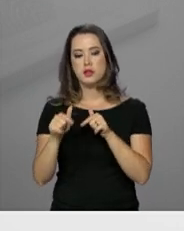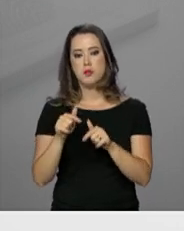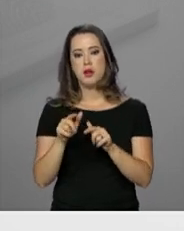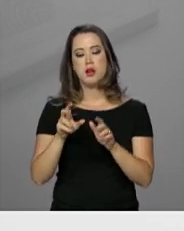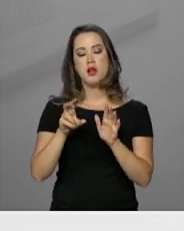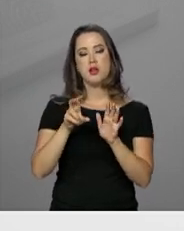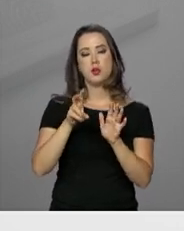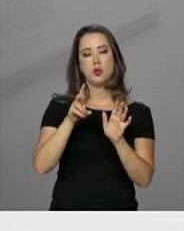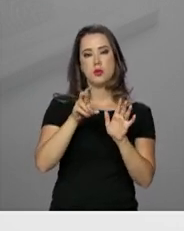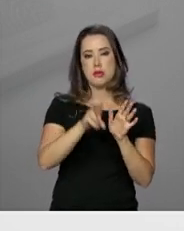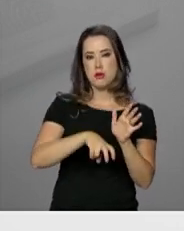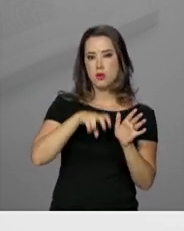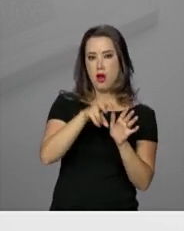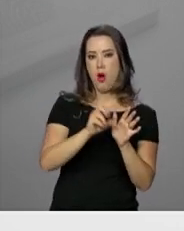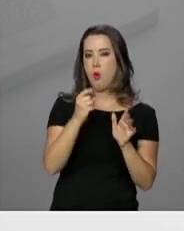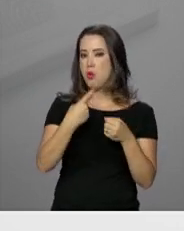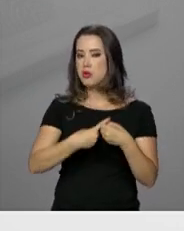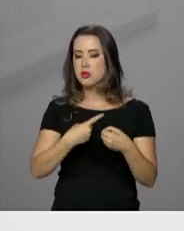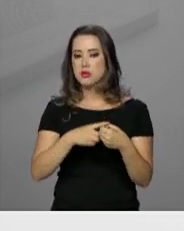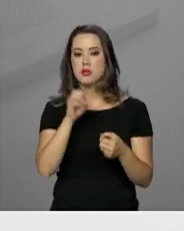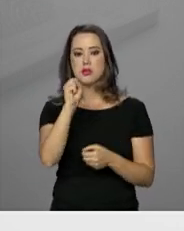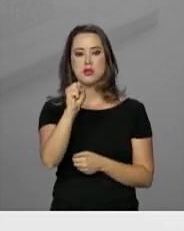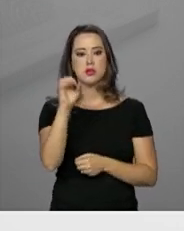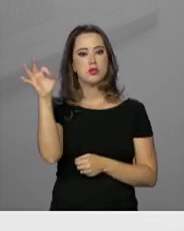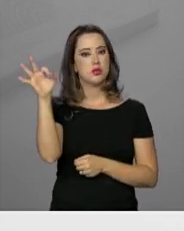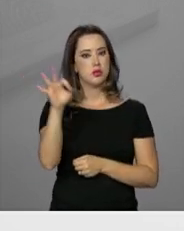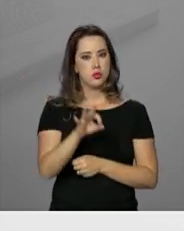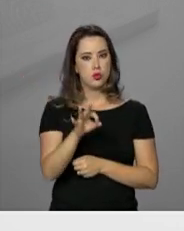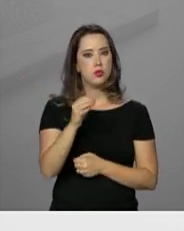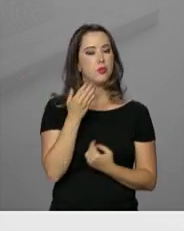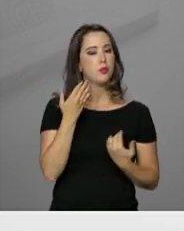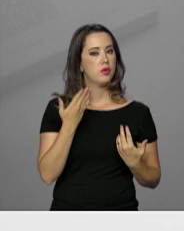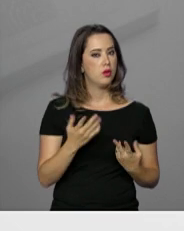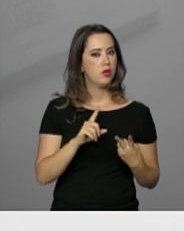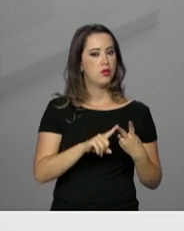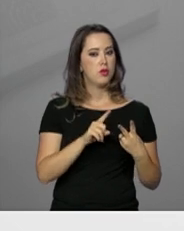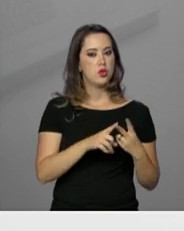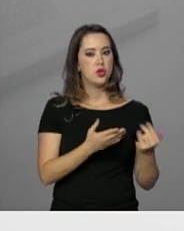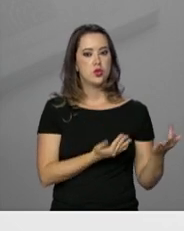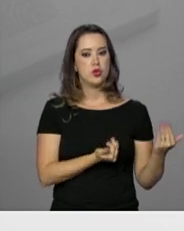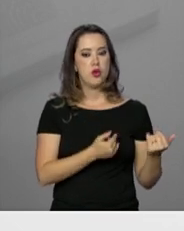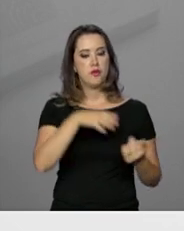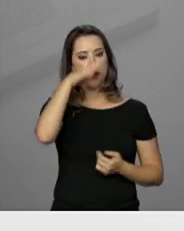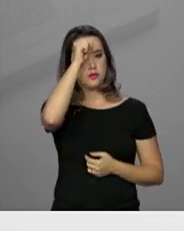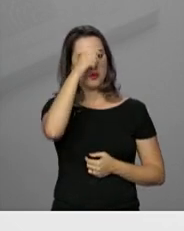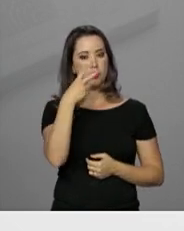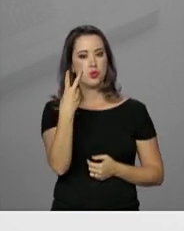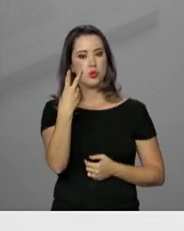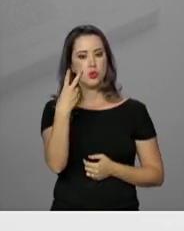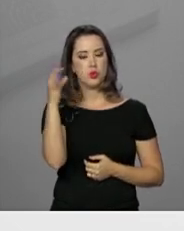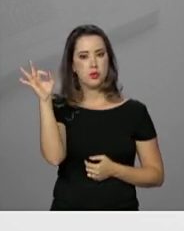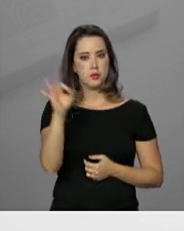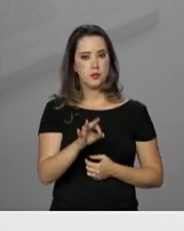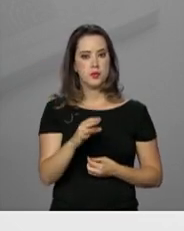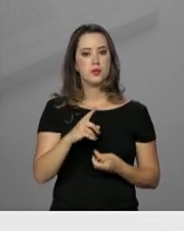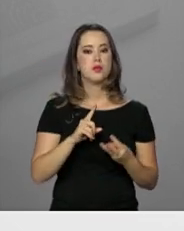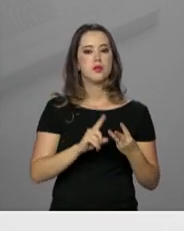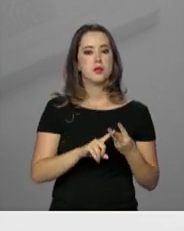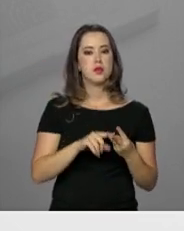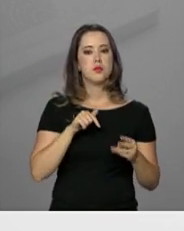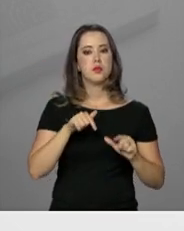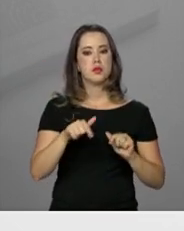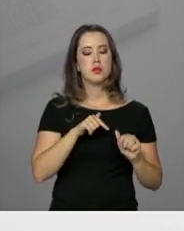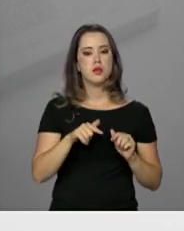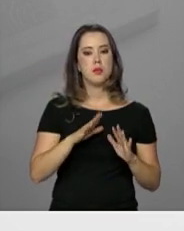e rurais é de 8% sobre o salário recebido para jovens aprendizes 2% e para os trabalhadores